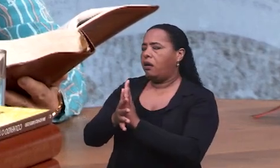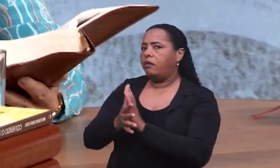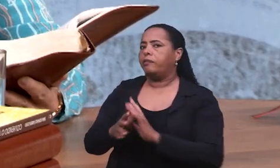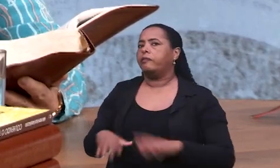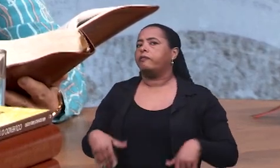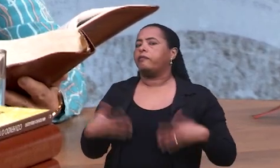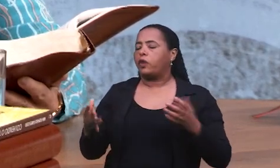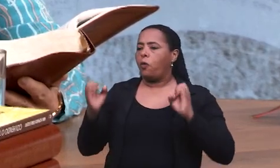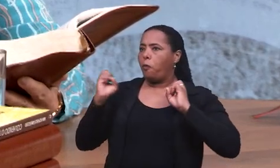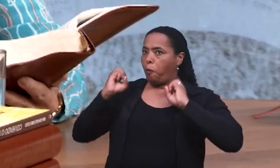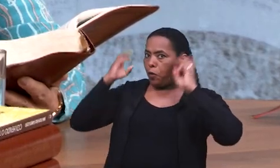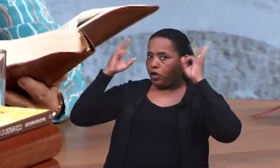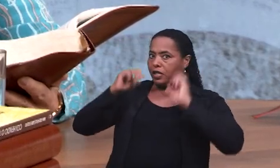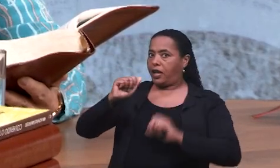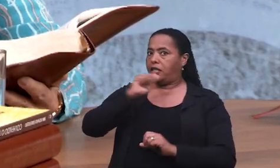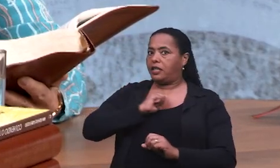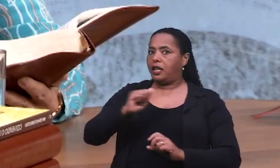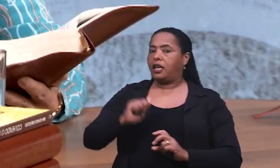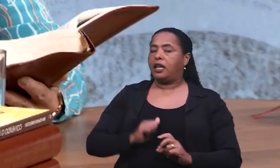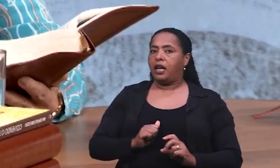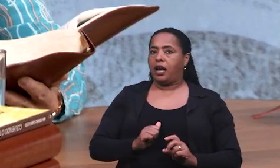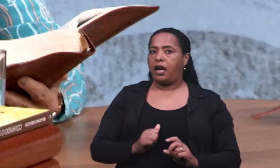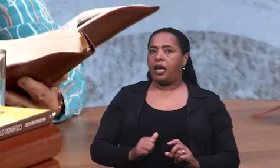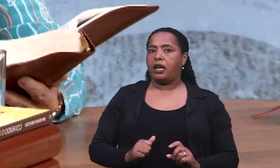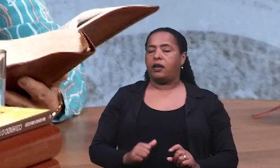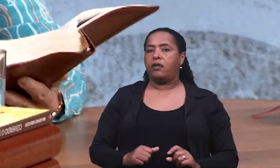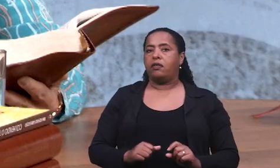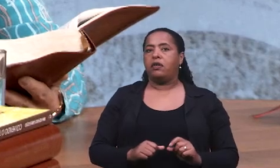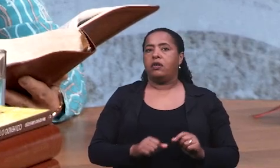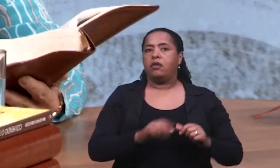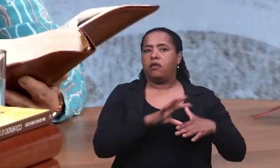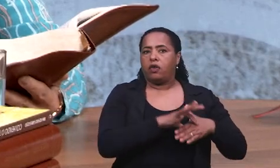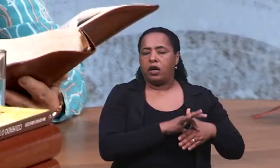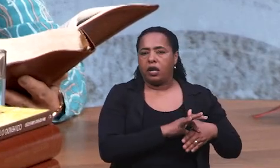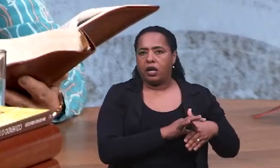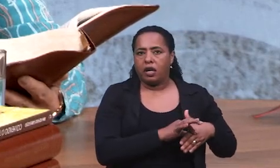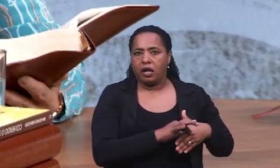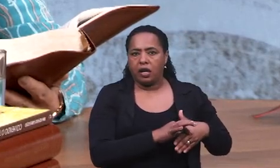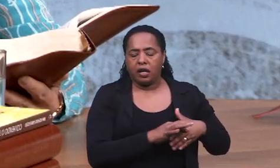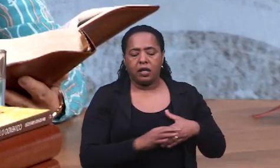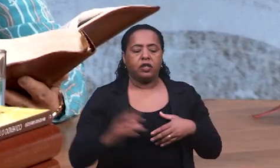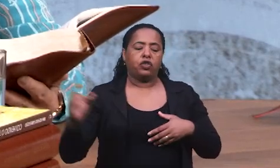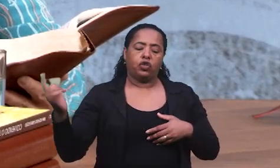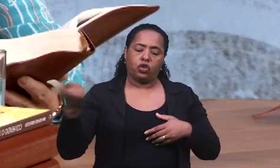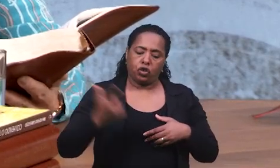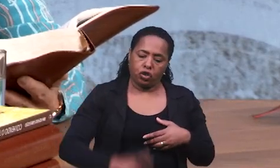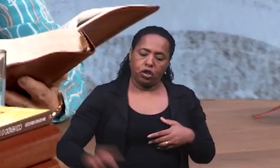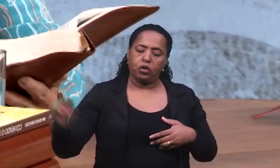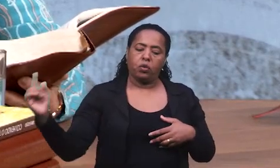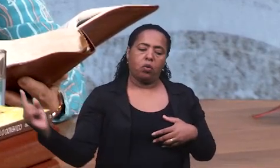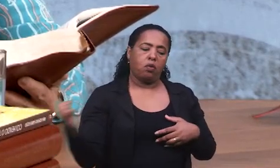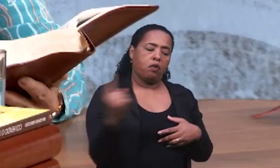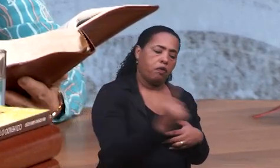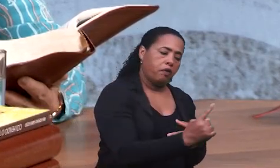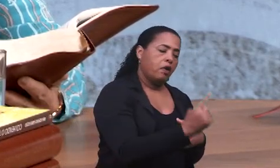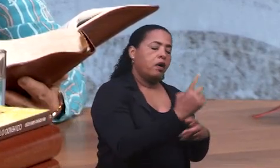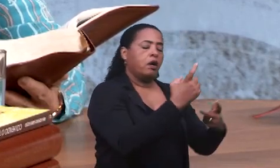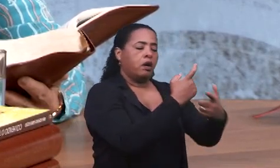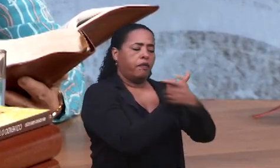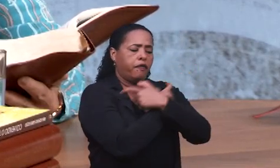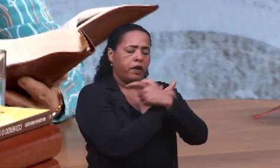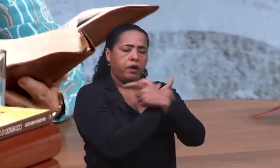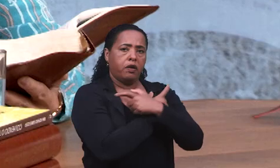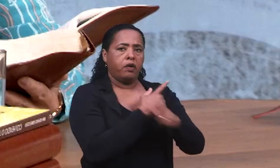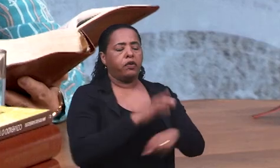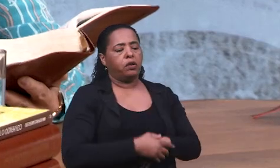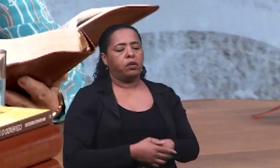Então Moisés e Arão foram levados outra vez a Faraó, e ele disse-lhes: